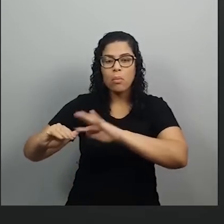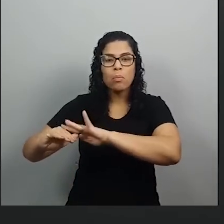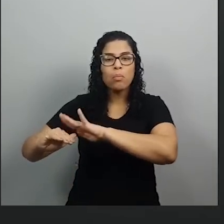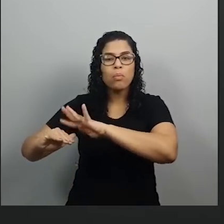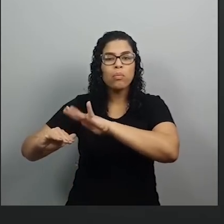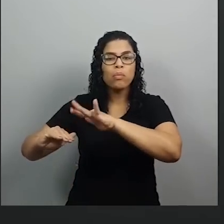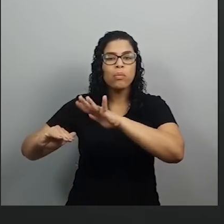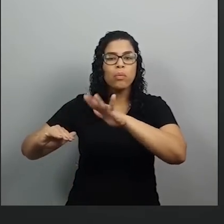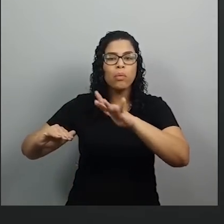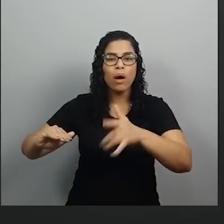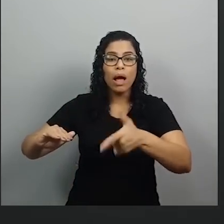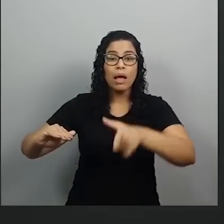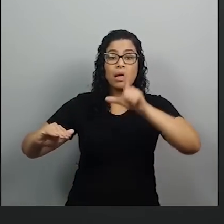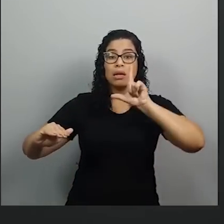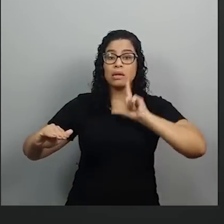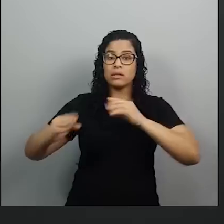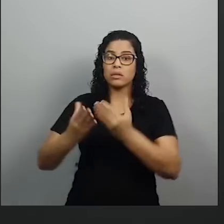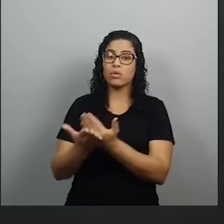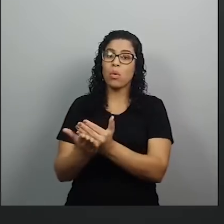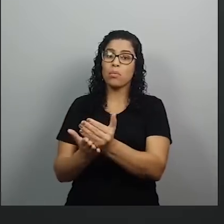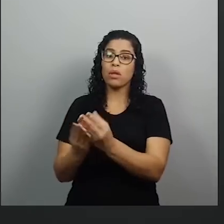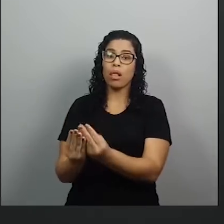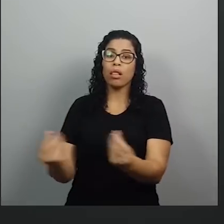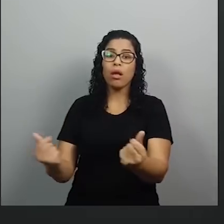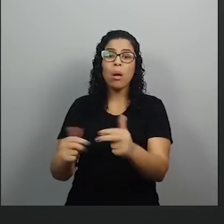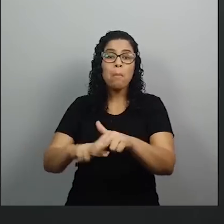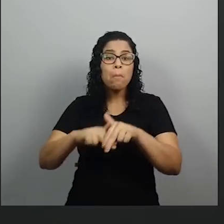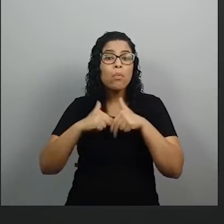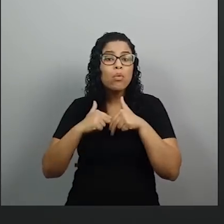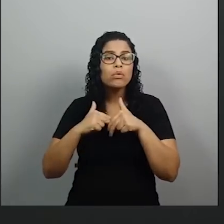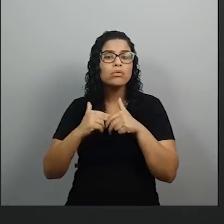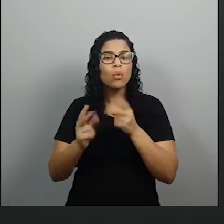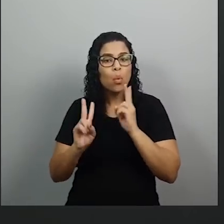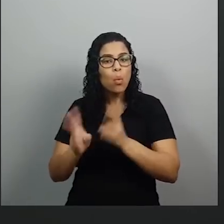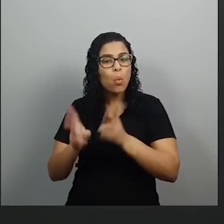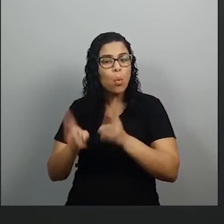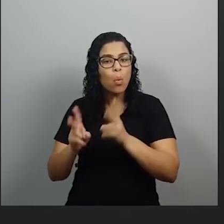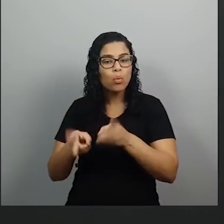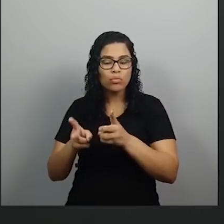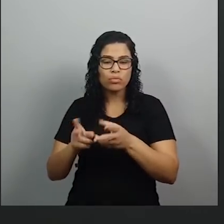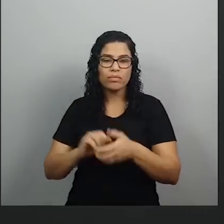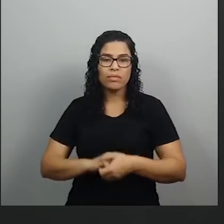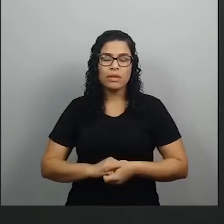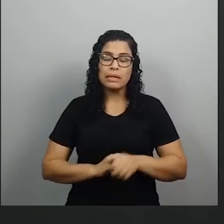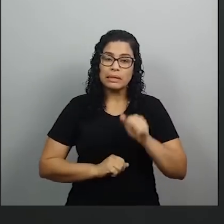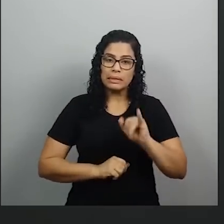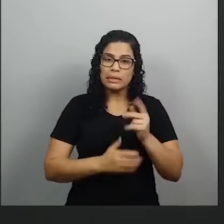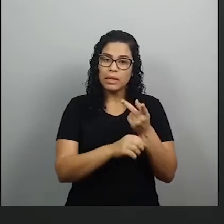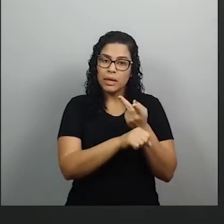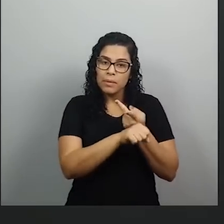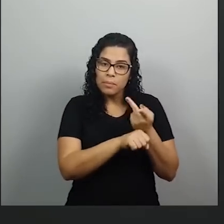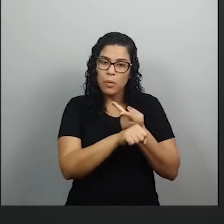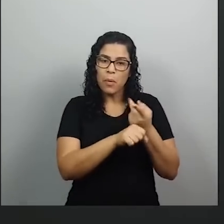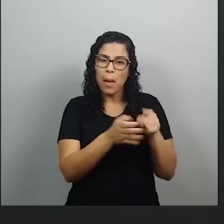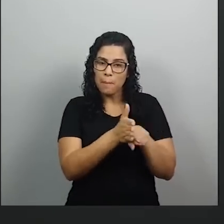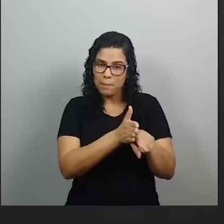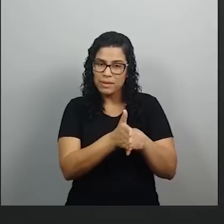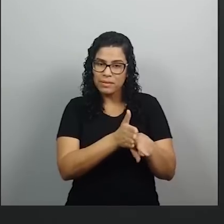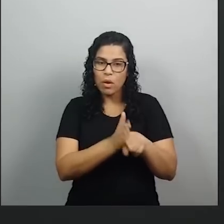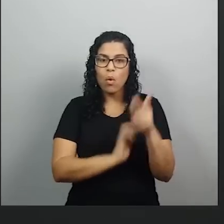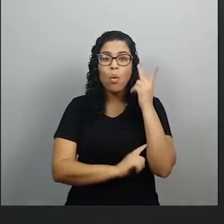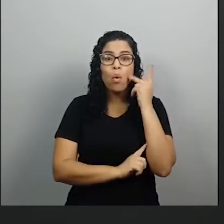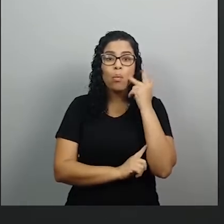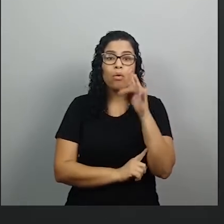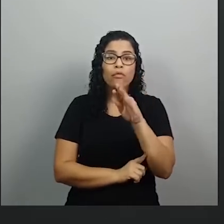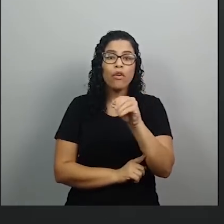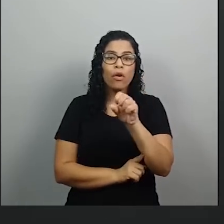sedimentação antes da decomposição, por isso que preservou. Então, se você fazer uma pesquisinha aí, é muito comum fósseis, por